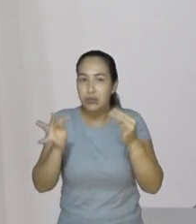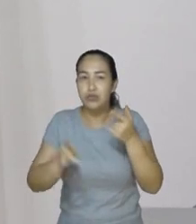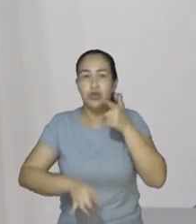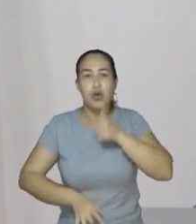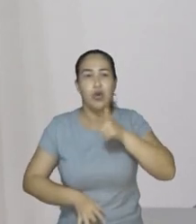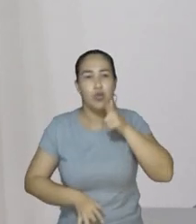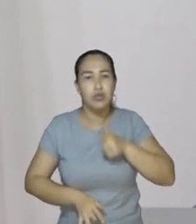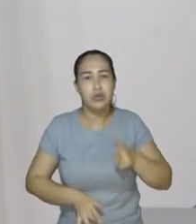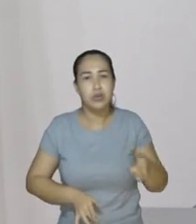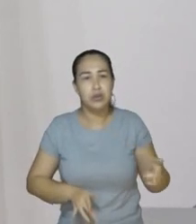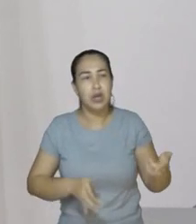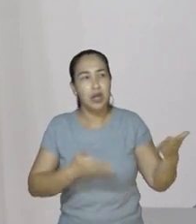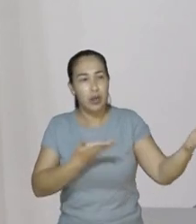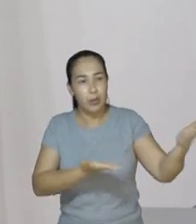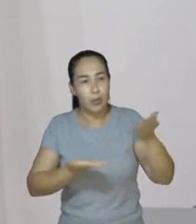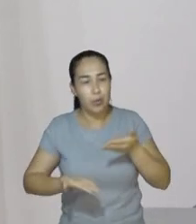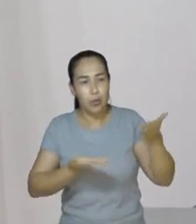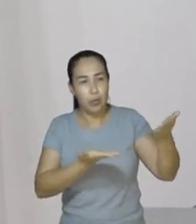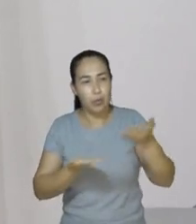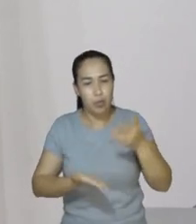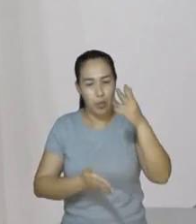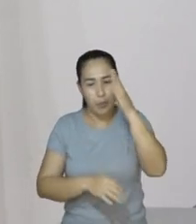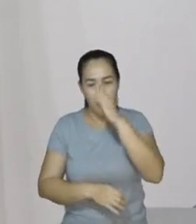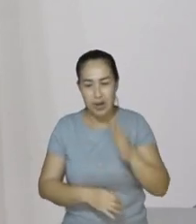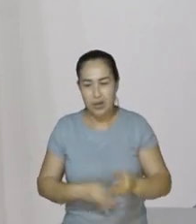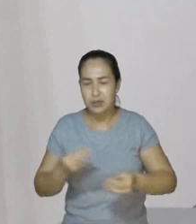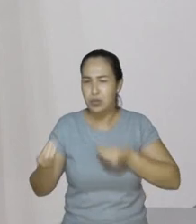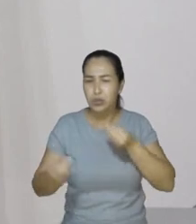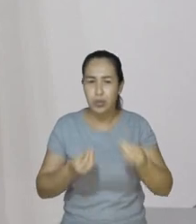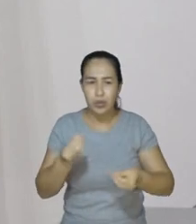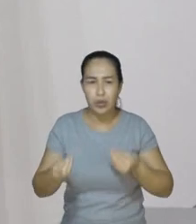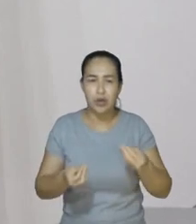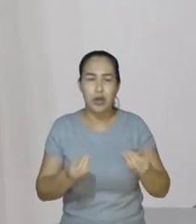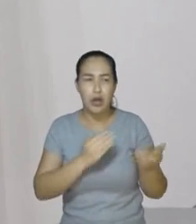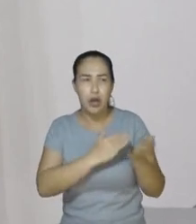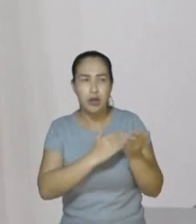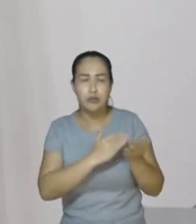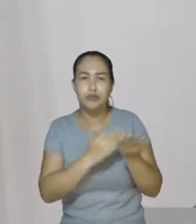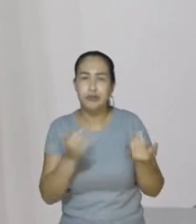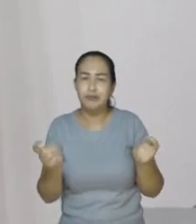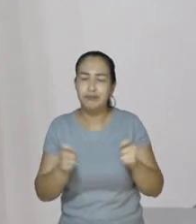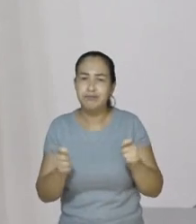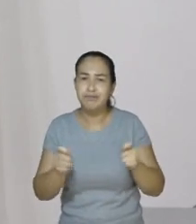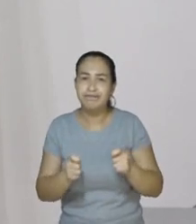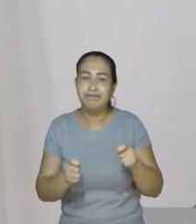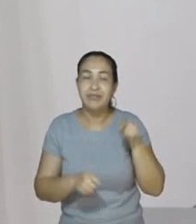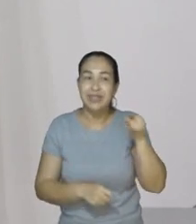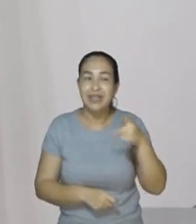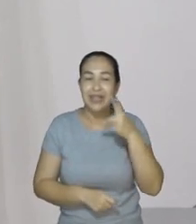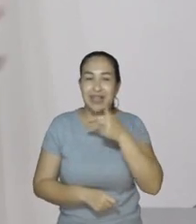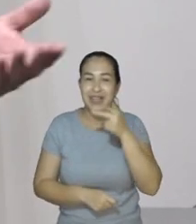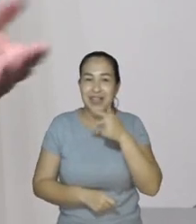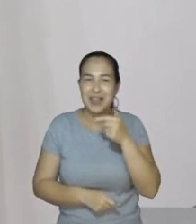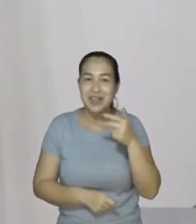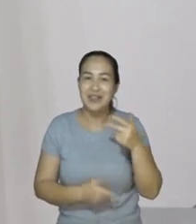nas discussões dos parlamentos estaduais. Estar aqui, ladeado do deputado Kennedy Nunes, para mim sempre é uma honra. Ele foi presidente da